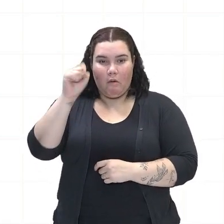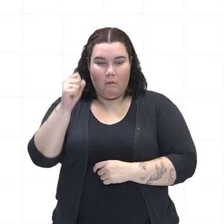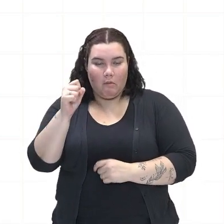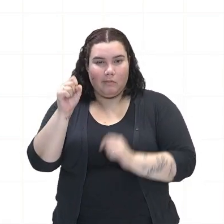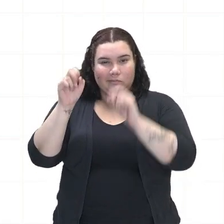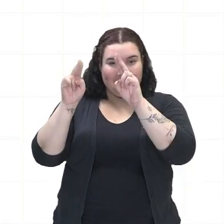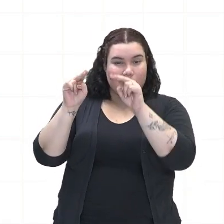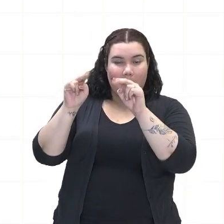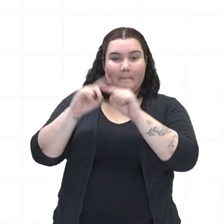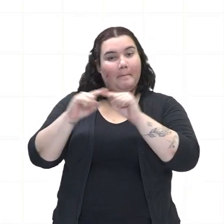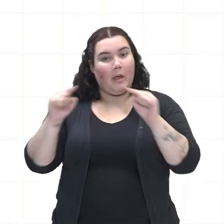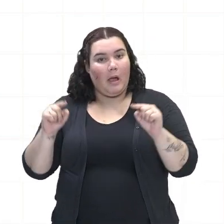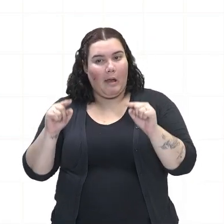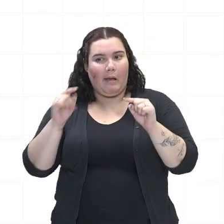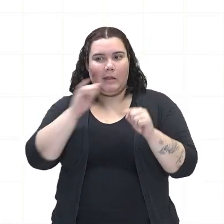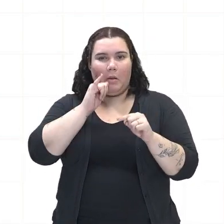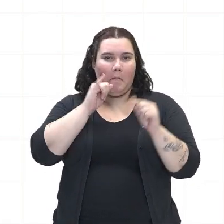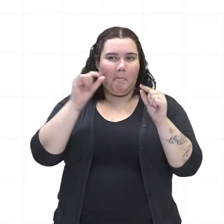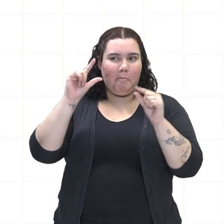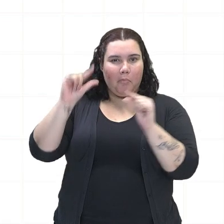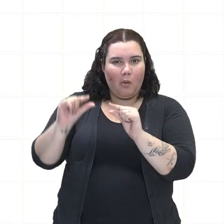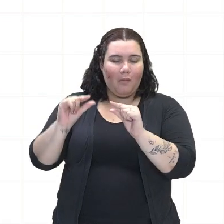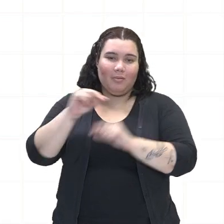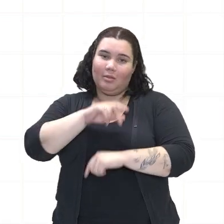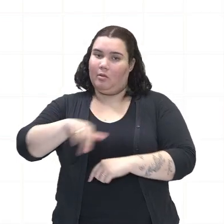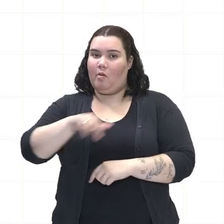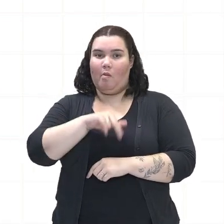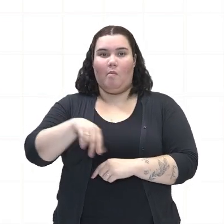que não significa que é pouca coisa.